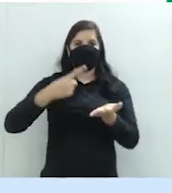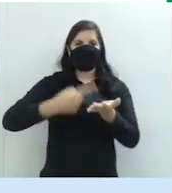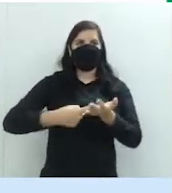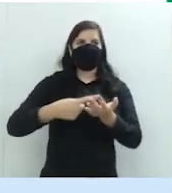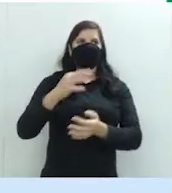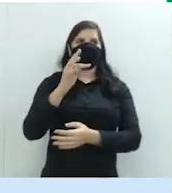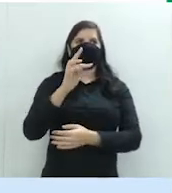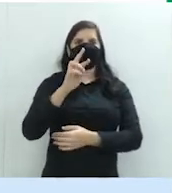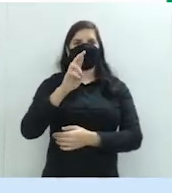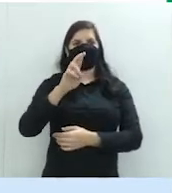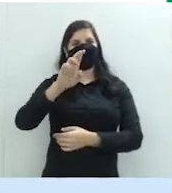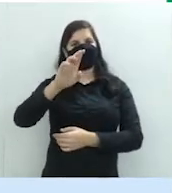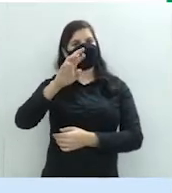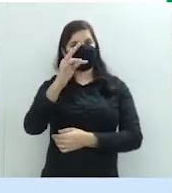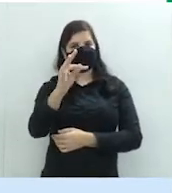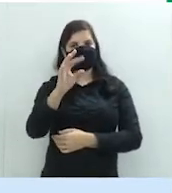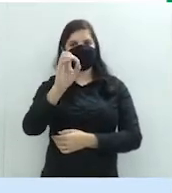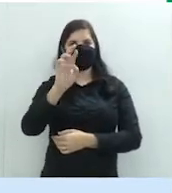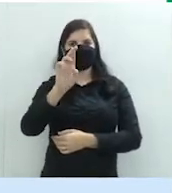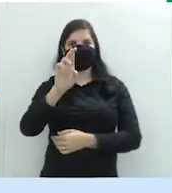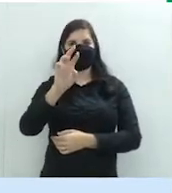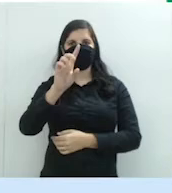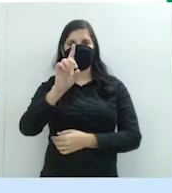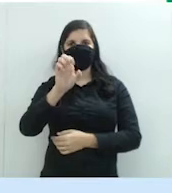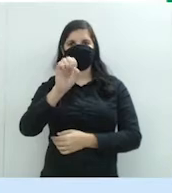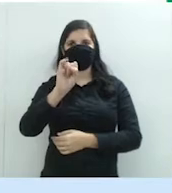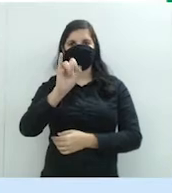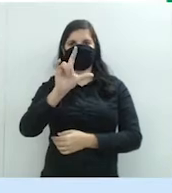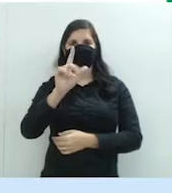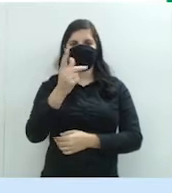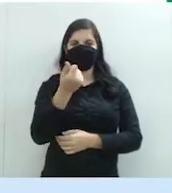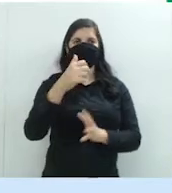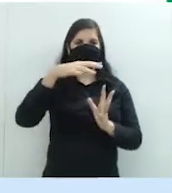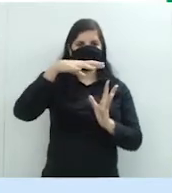tá. E agora, divide o mundo. Divide para quem?